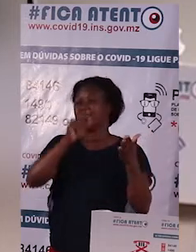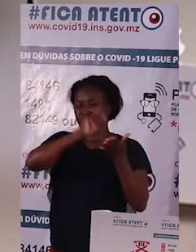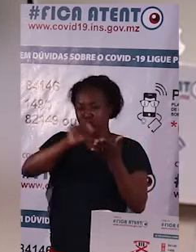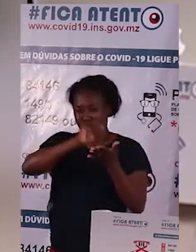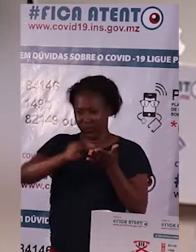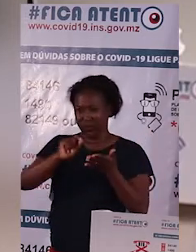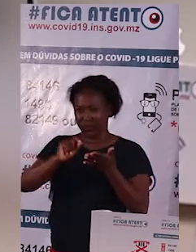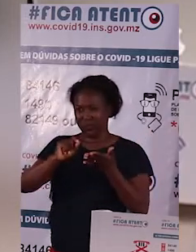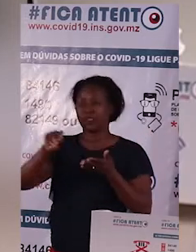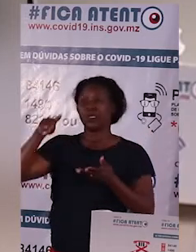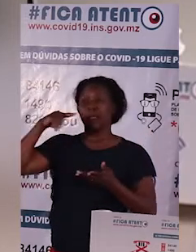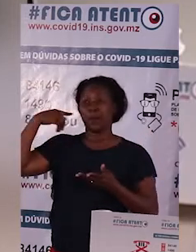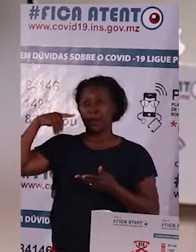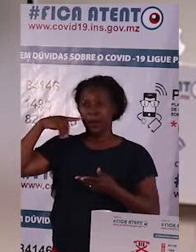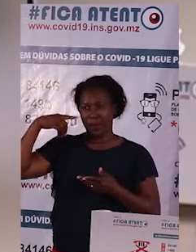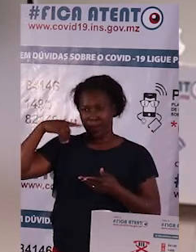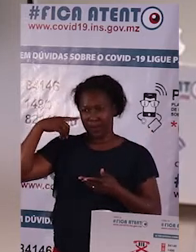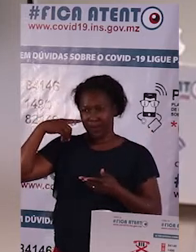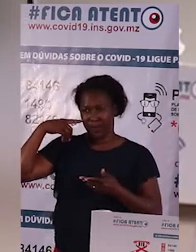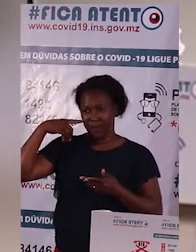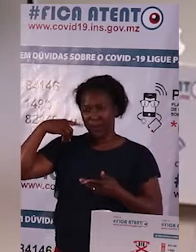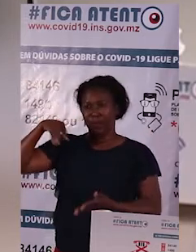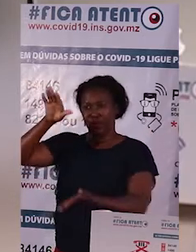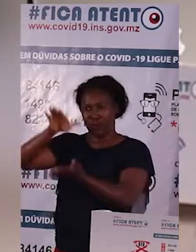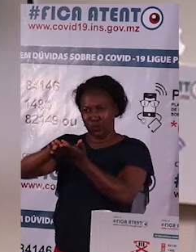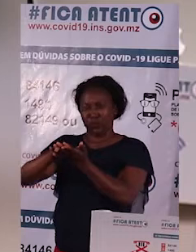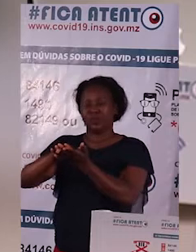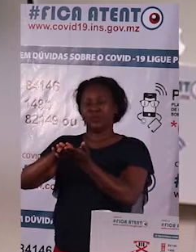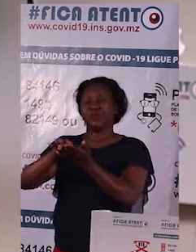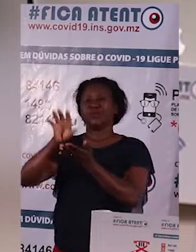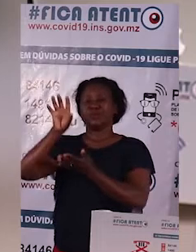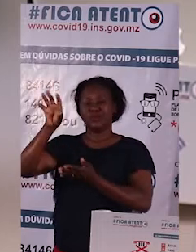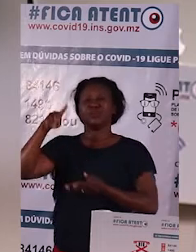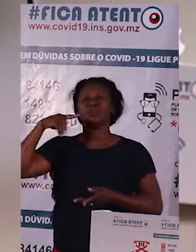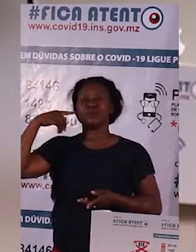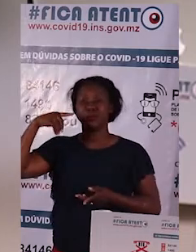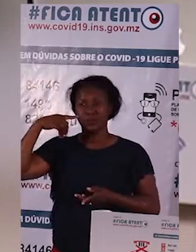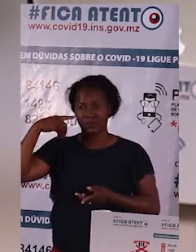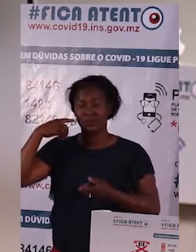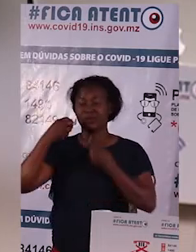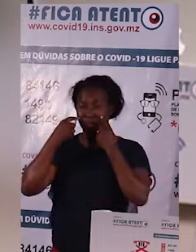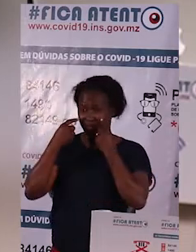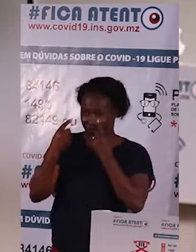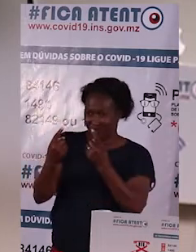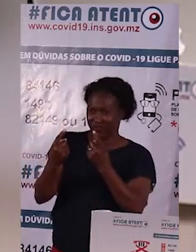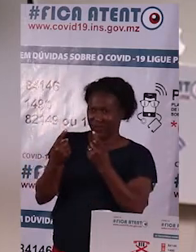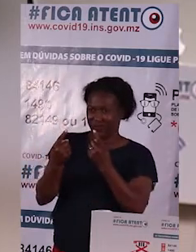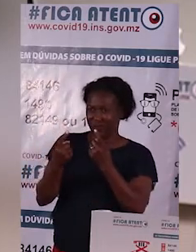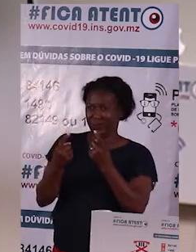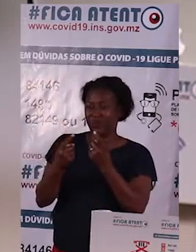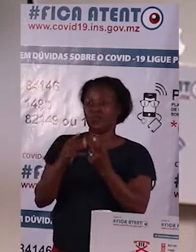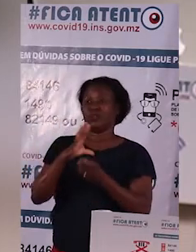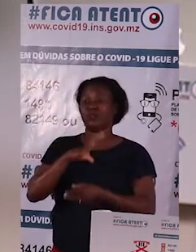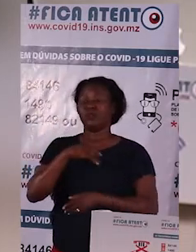registrados em Cabo Delgado, portanto que estão localizados em Cabo Delgado, e nós vemos que temos então